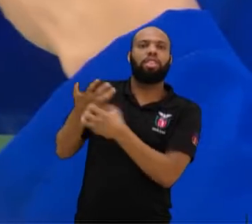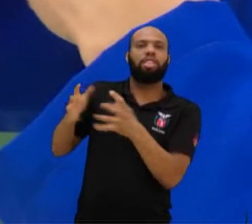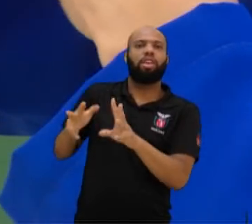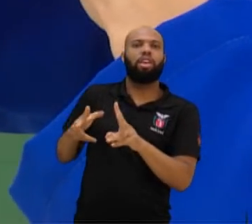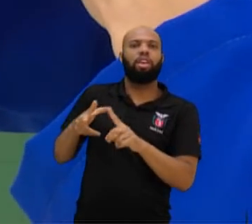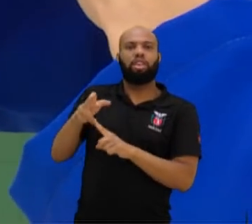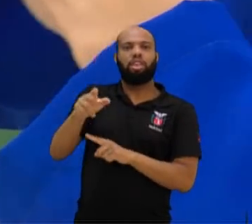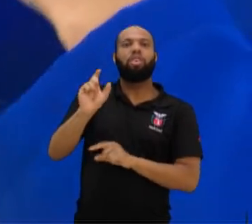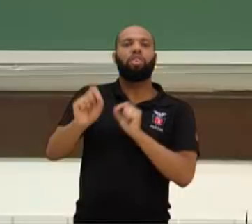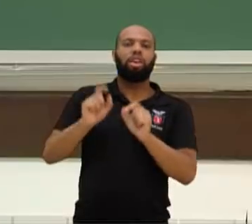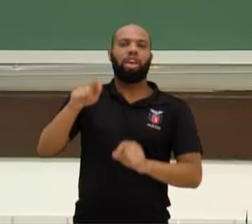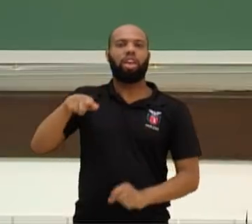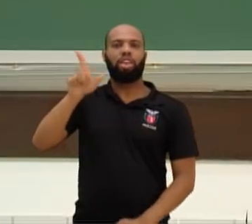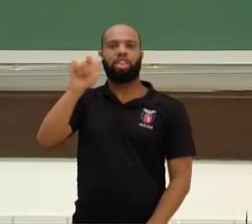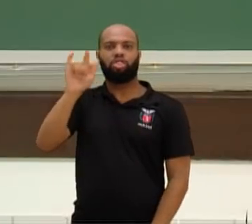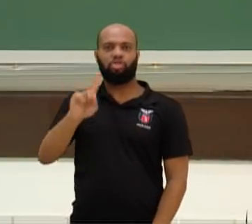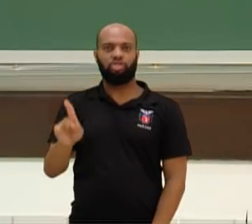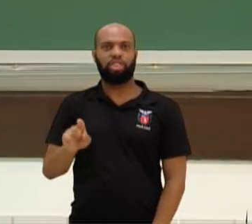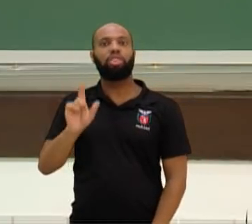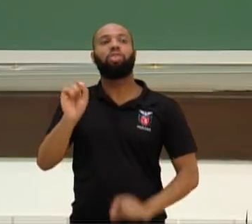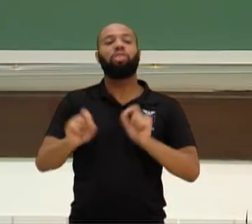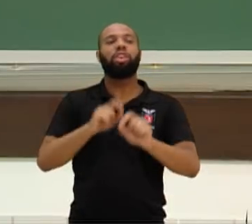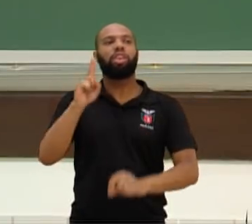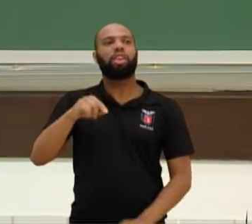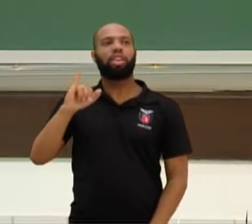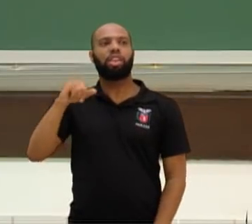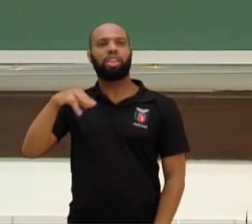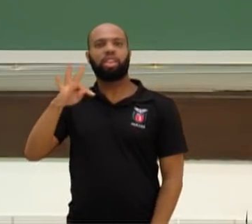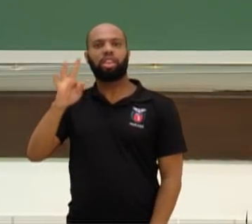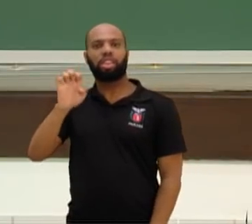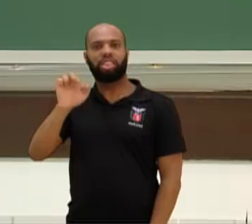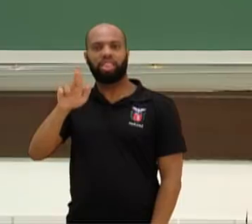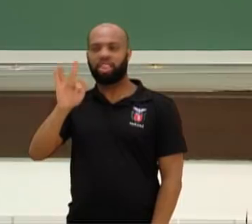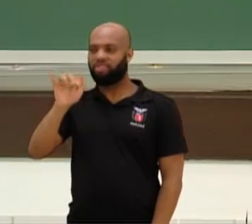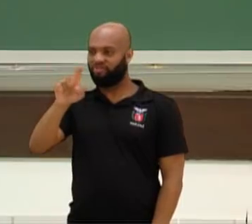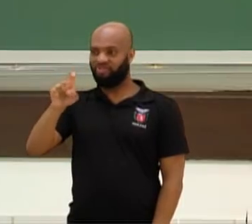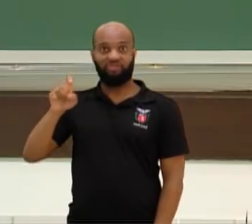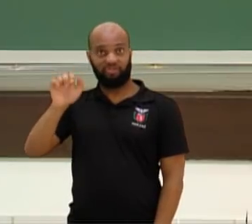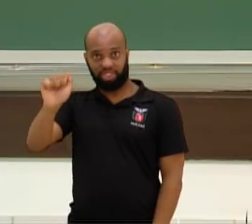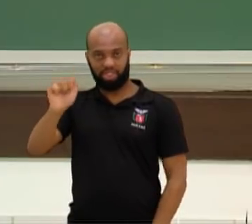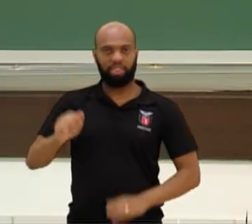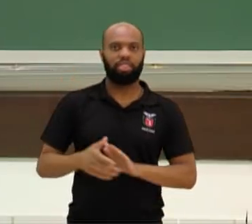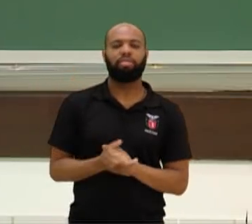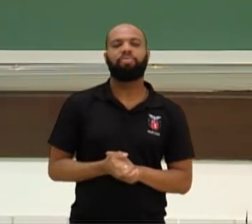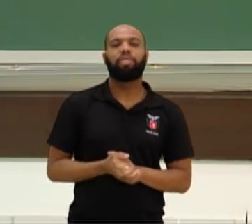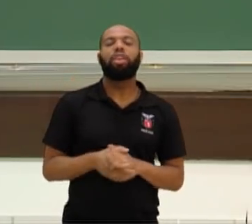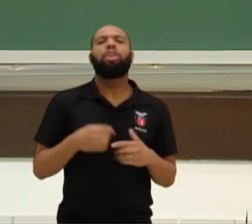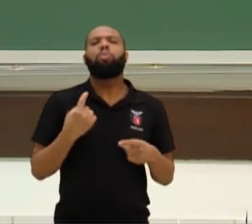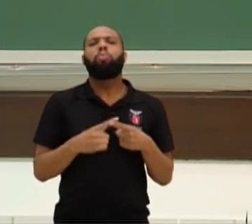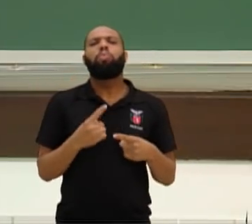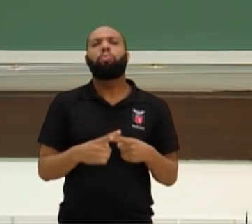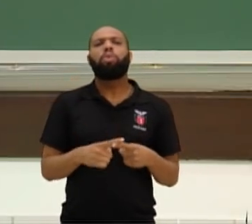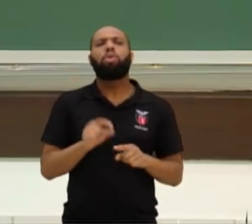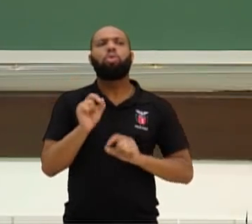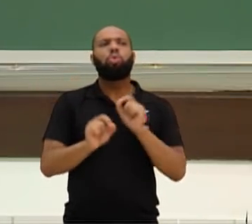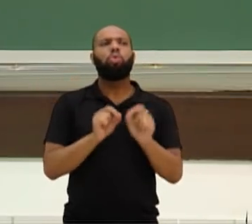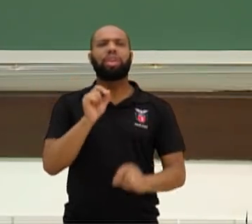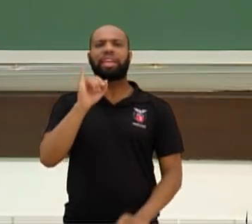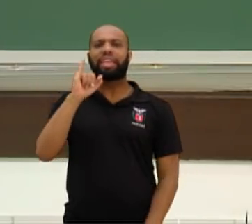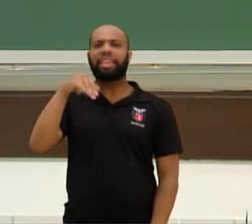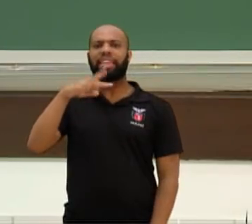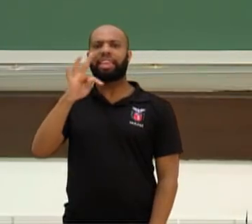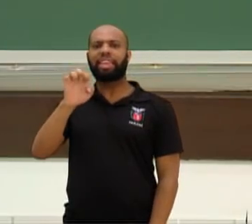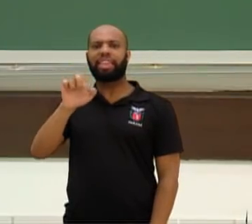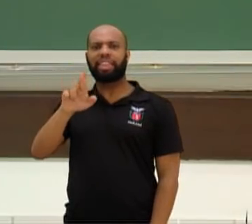Eu chamo esse tipo de alavanca de interfixa, porque o que é o prefixo